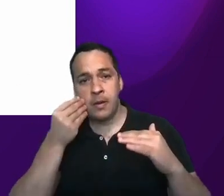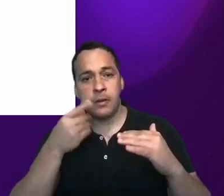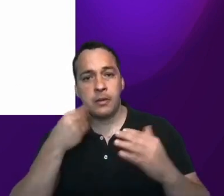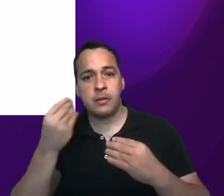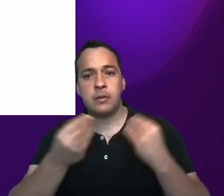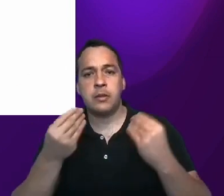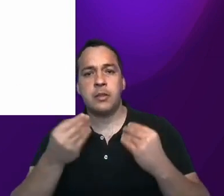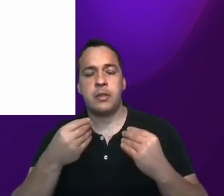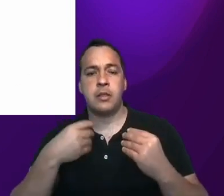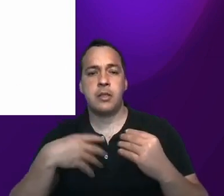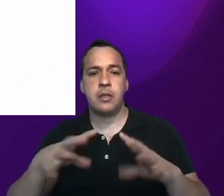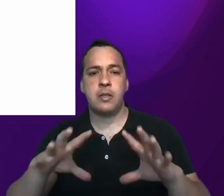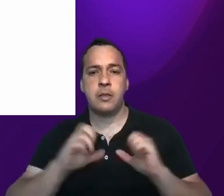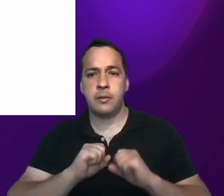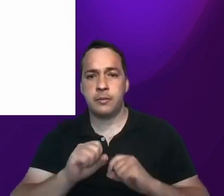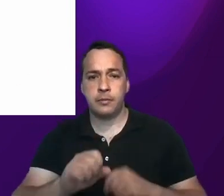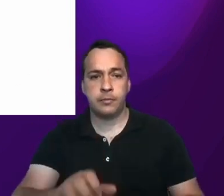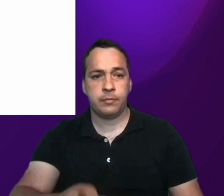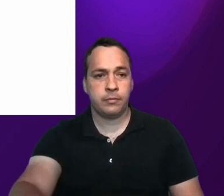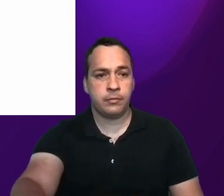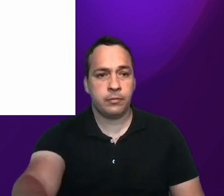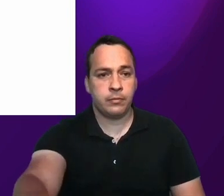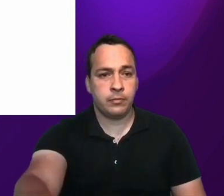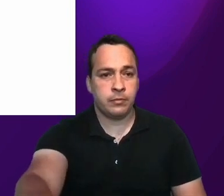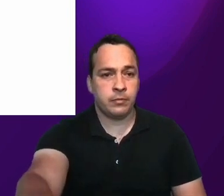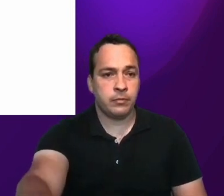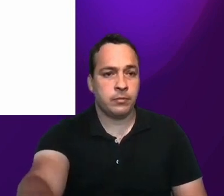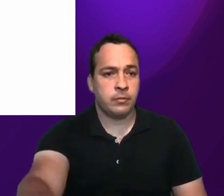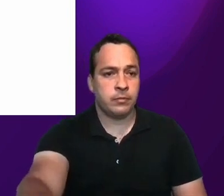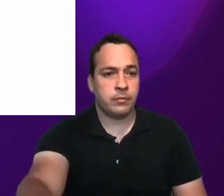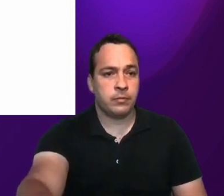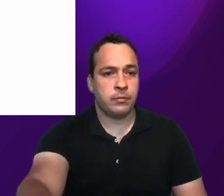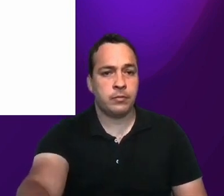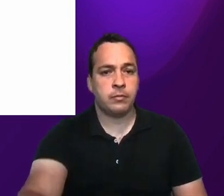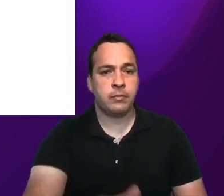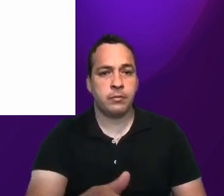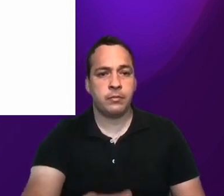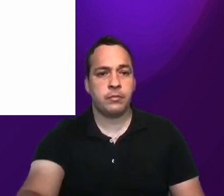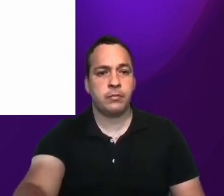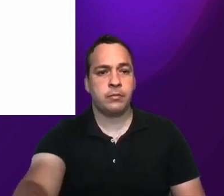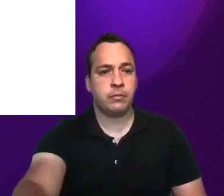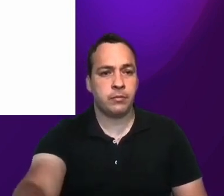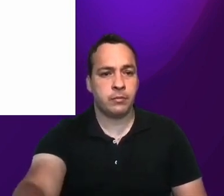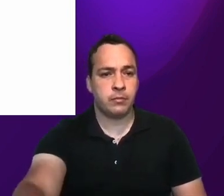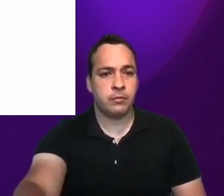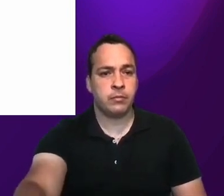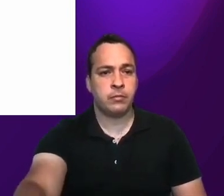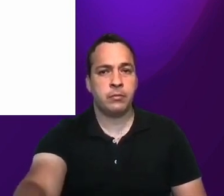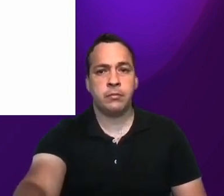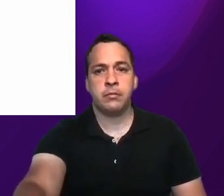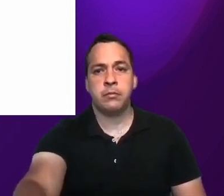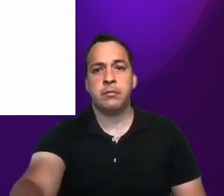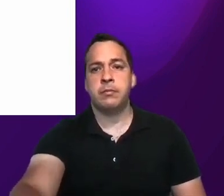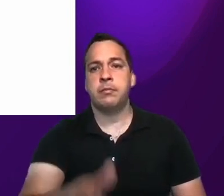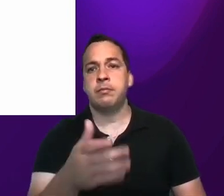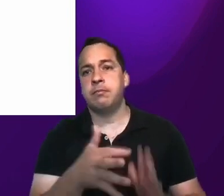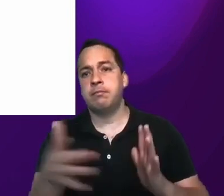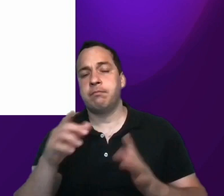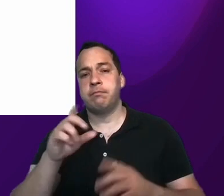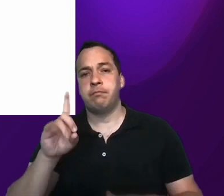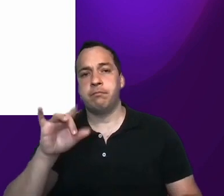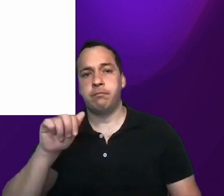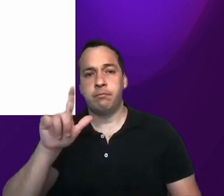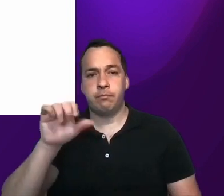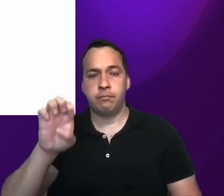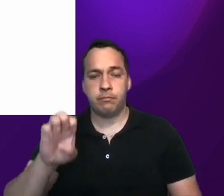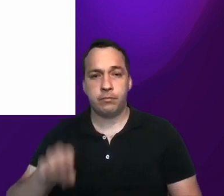likely de apresentar uma hipotensão durante a diálise. E aí a gente